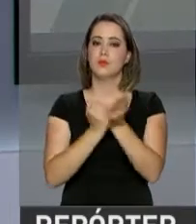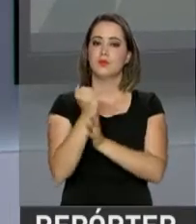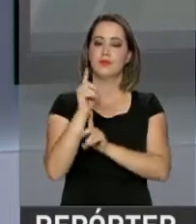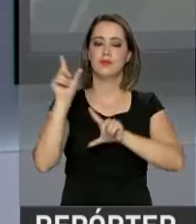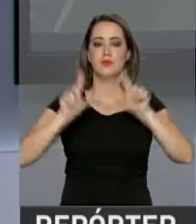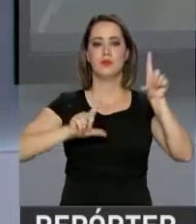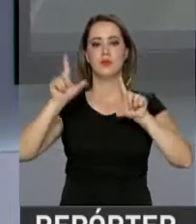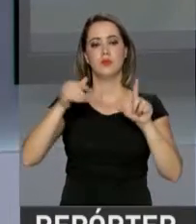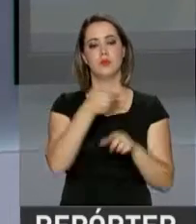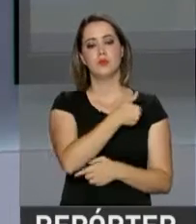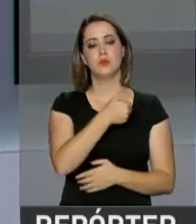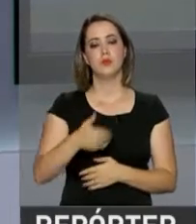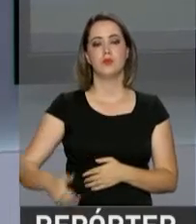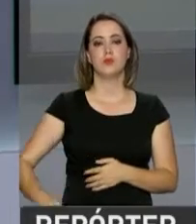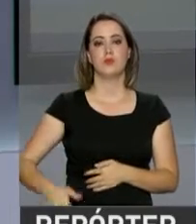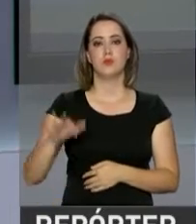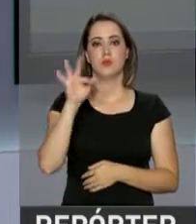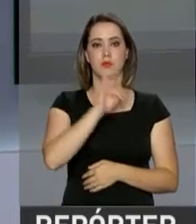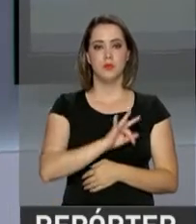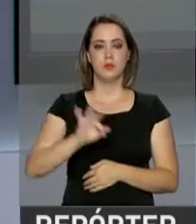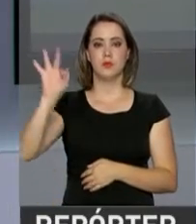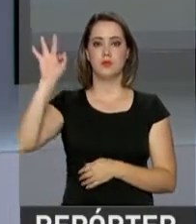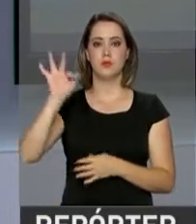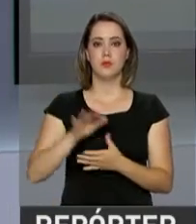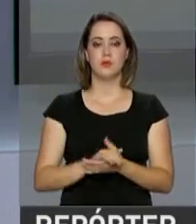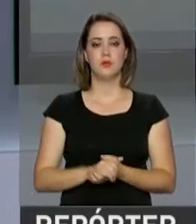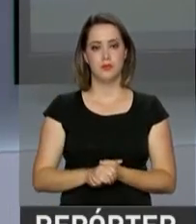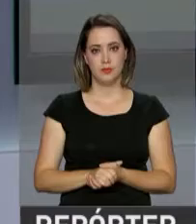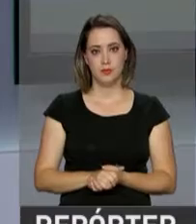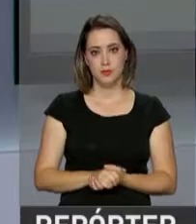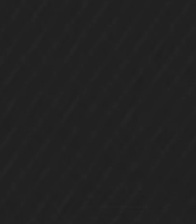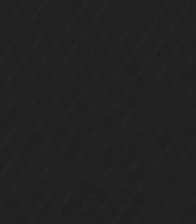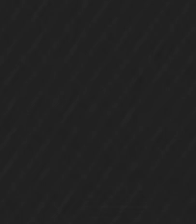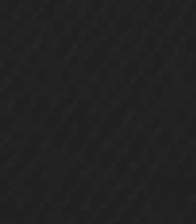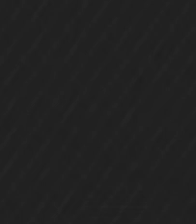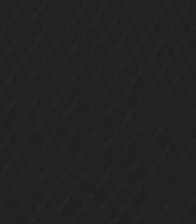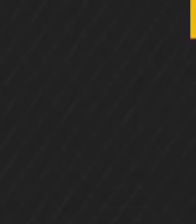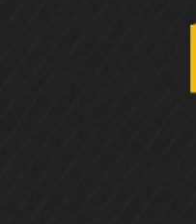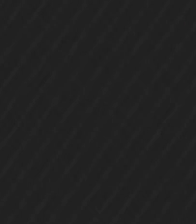continue com a gente aqui na nbr a tv do governo federal